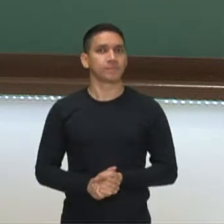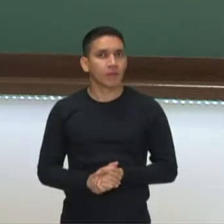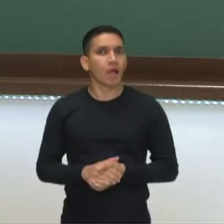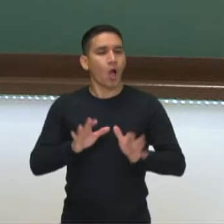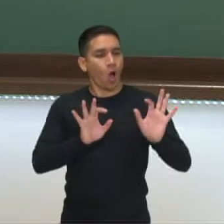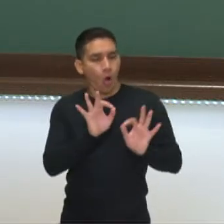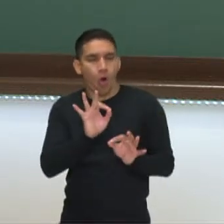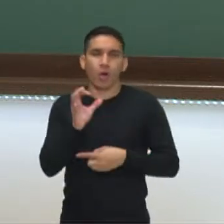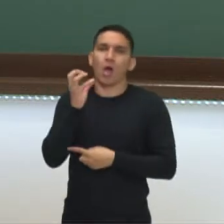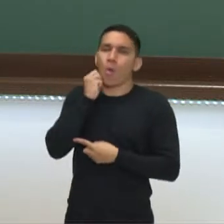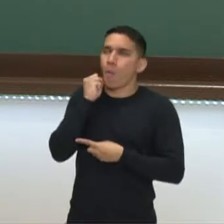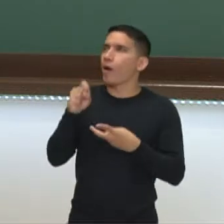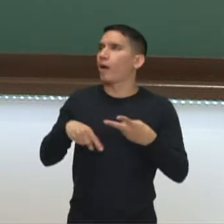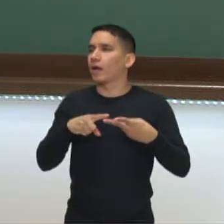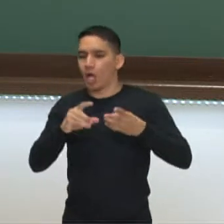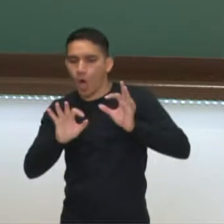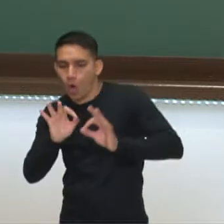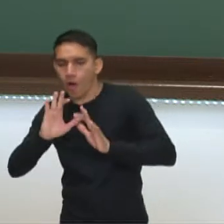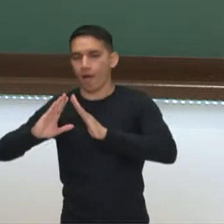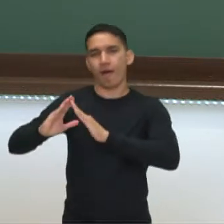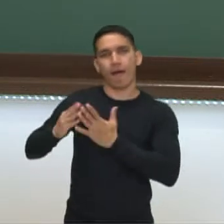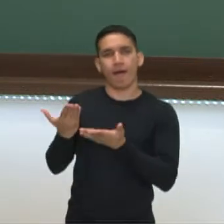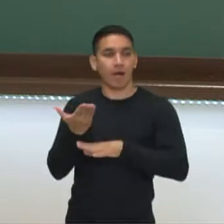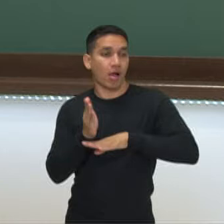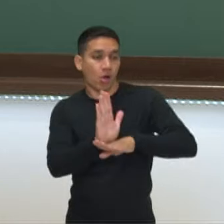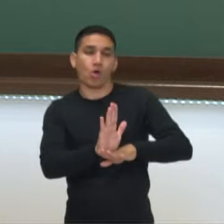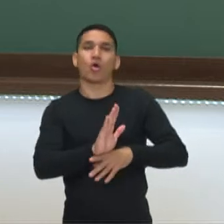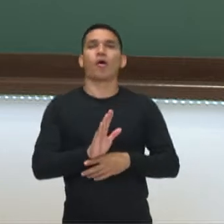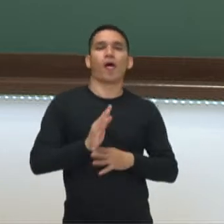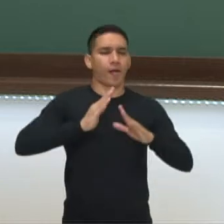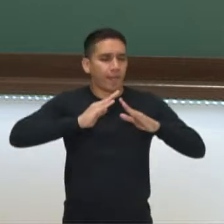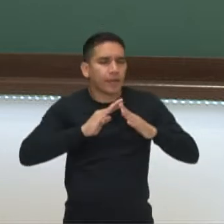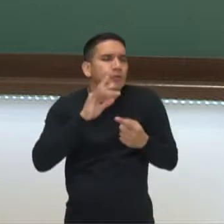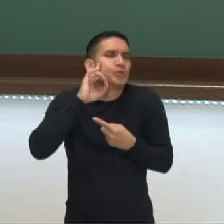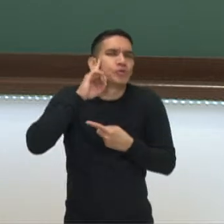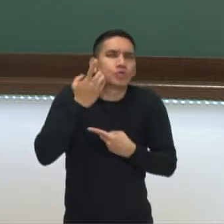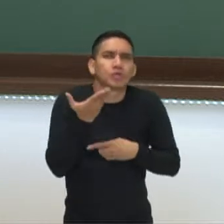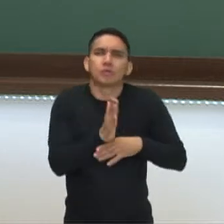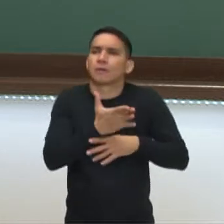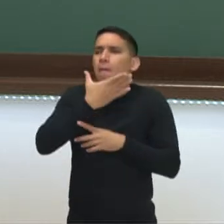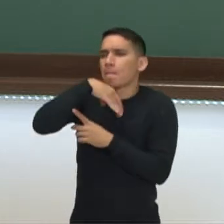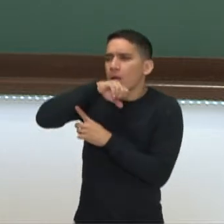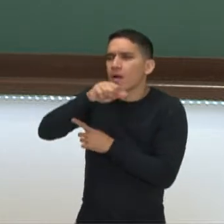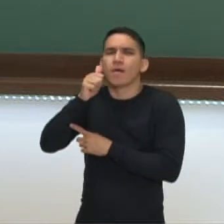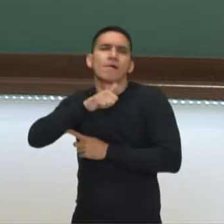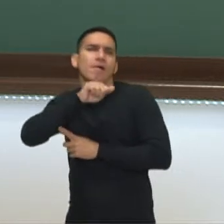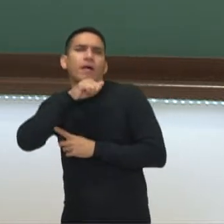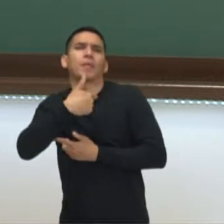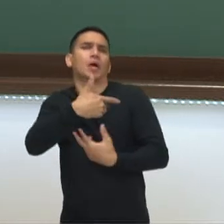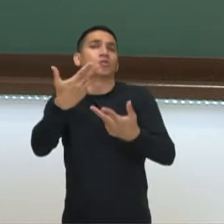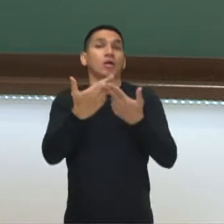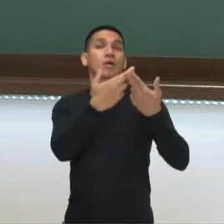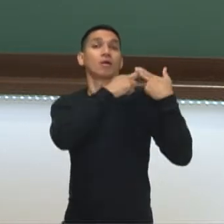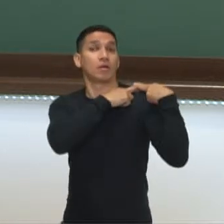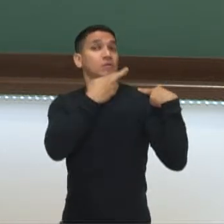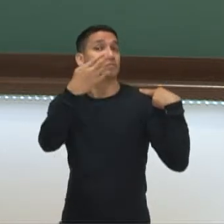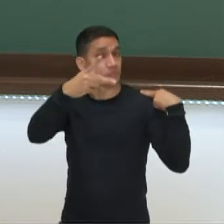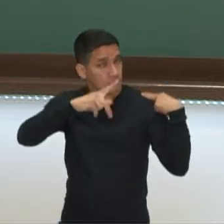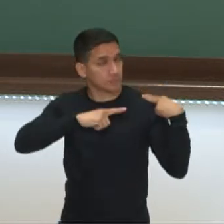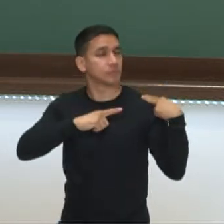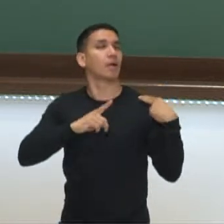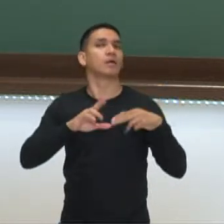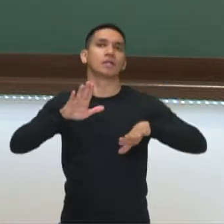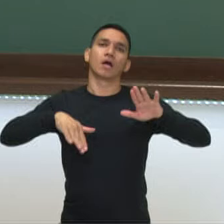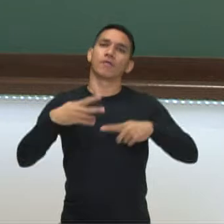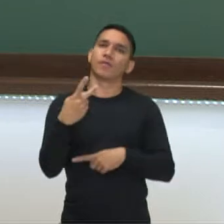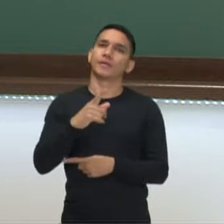seu quarto, organizar a sua casa, contribuir com as tarefas diárias, né? Com o teu pai, com a tua mãe, né? As suas responsabilidades.